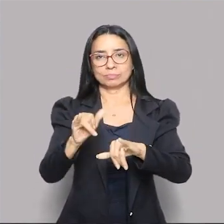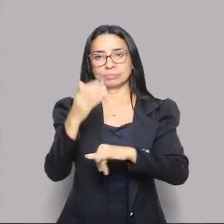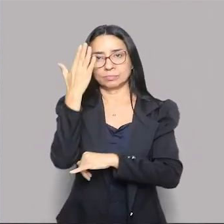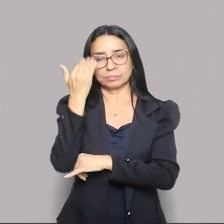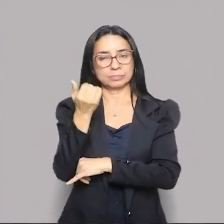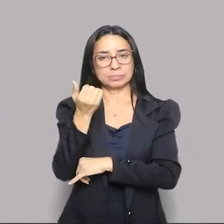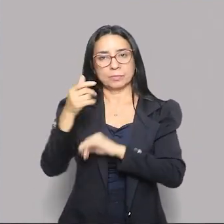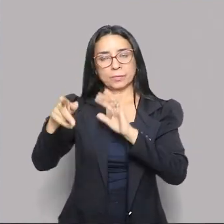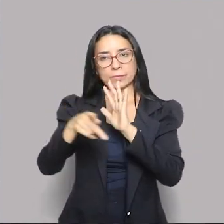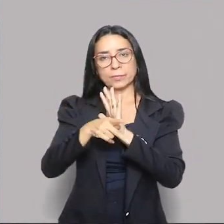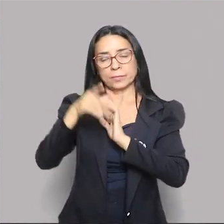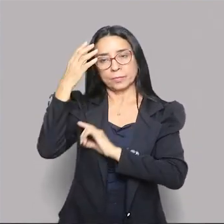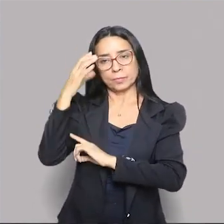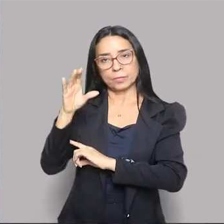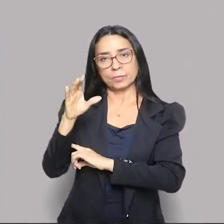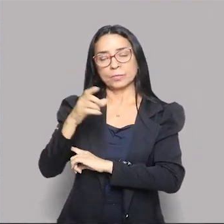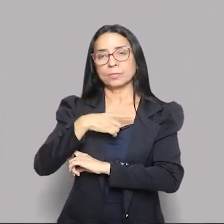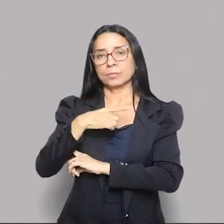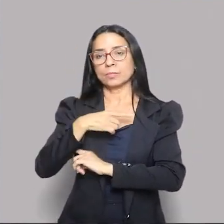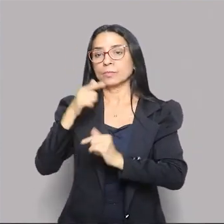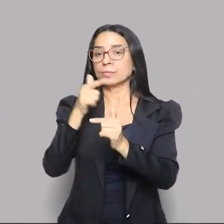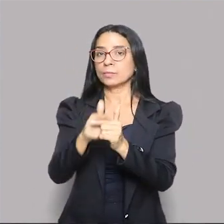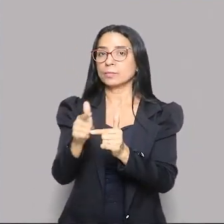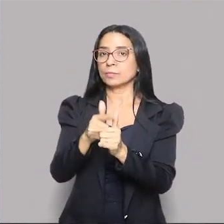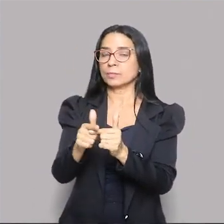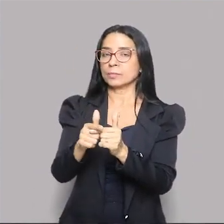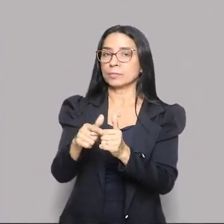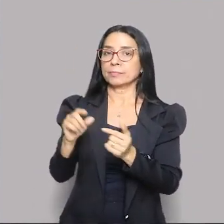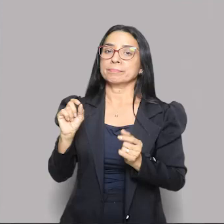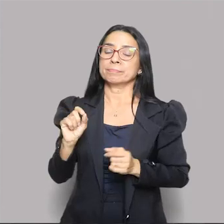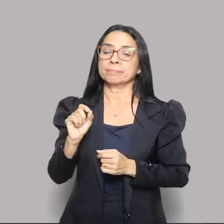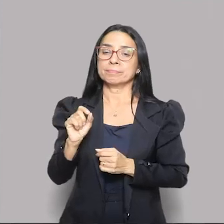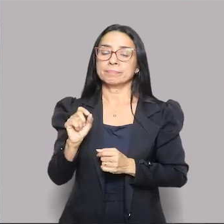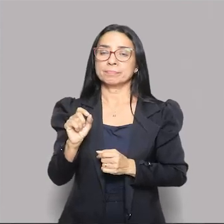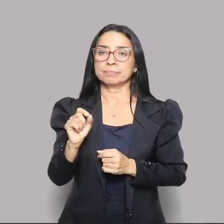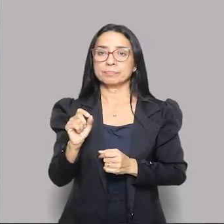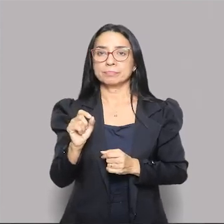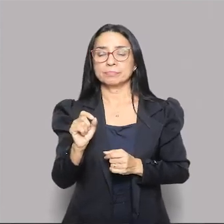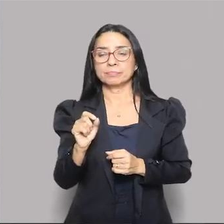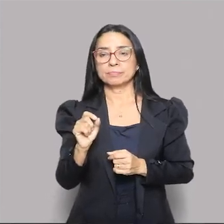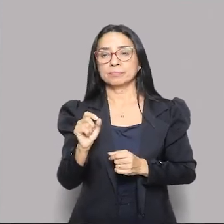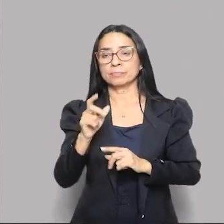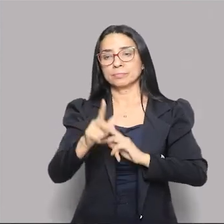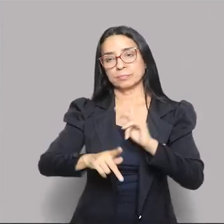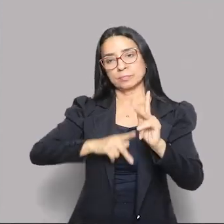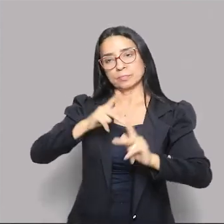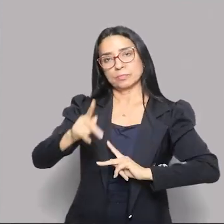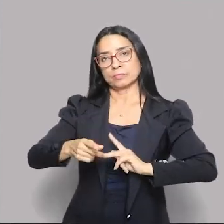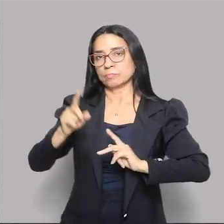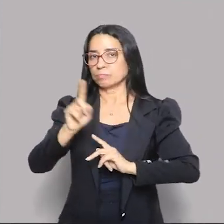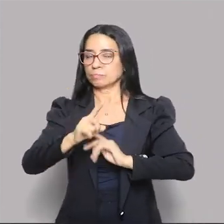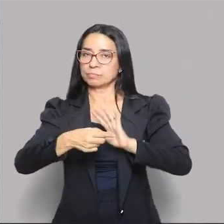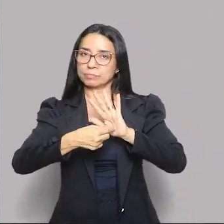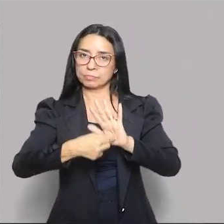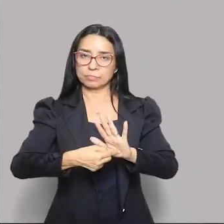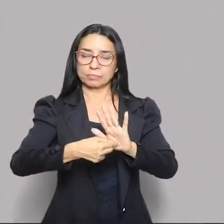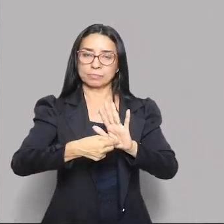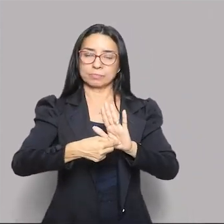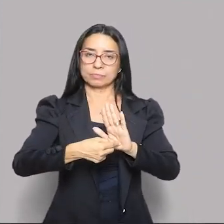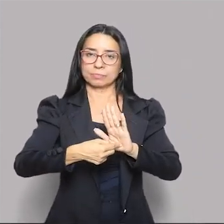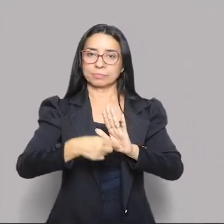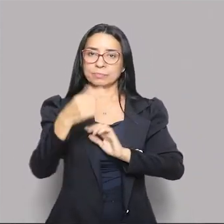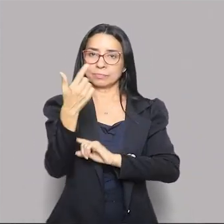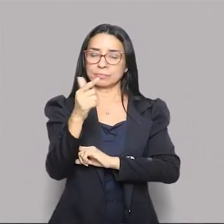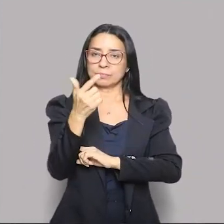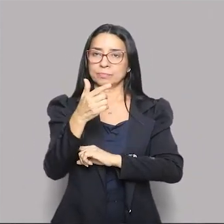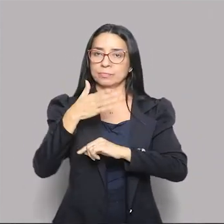saber sobre a sua própria cultura, então a gente tem um problema. Fora que, quando uma população não apresenta, não